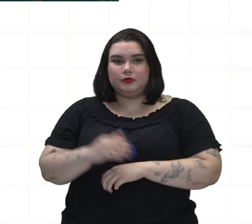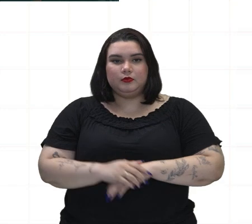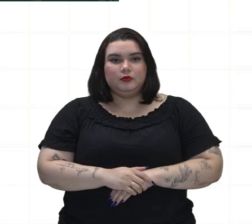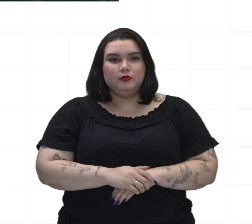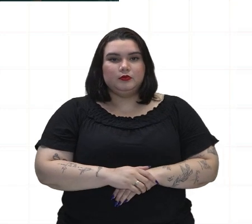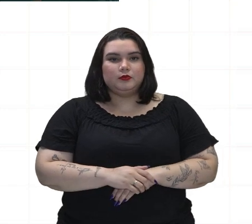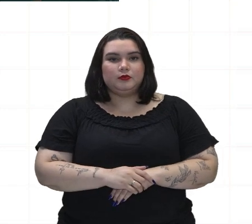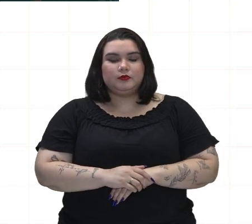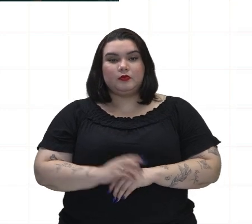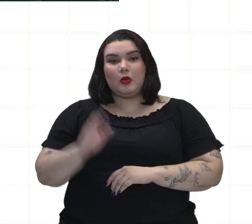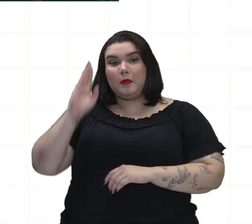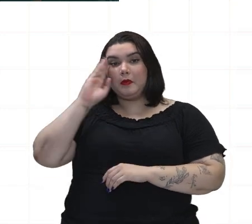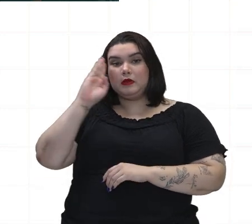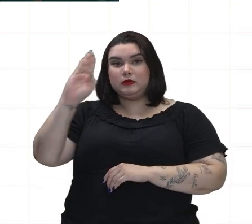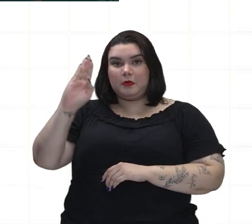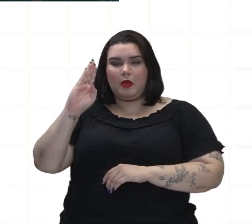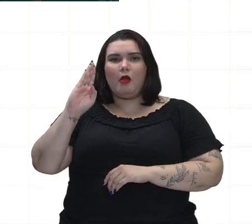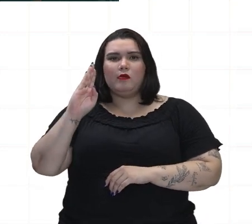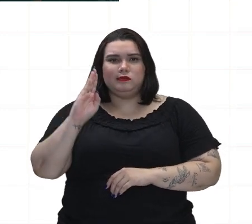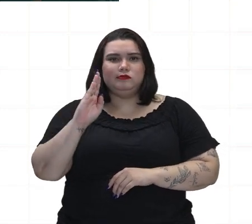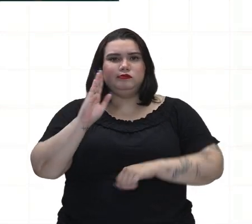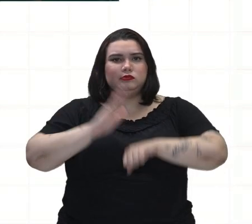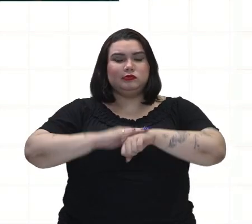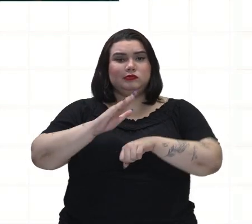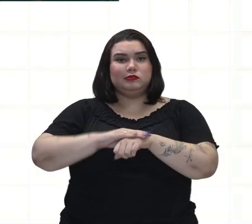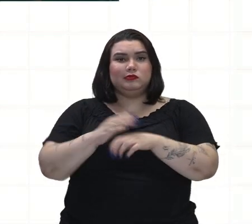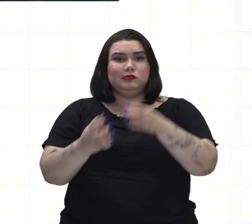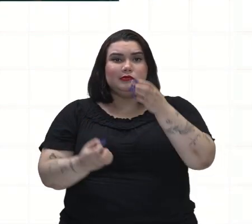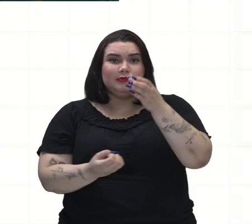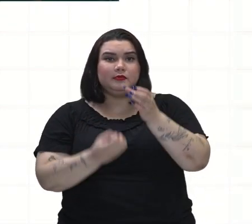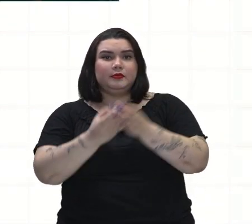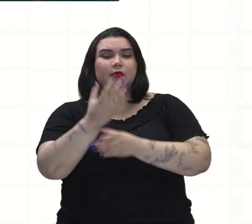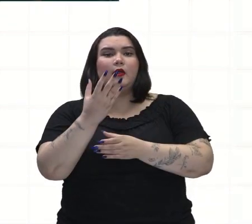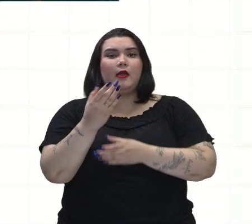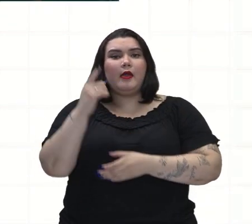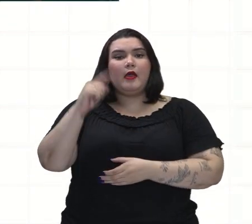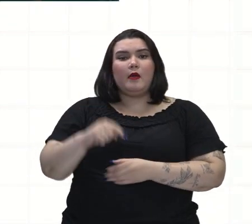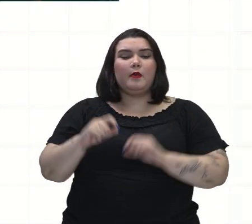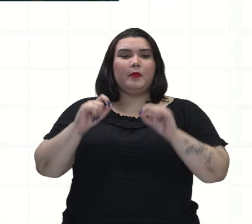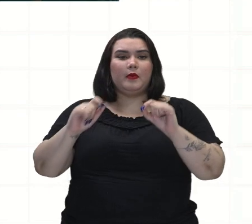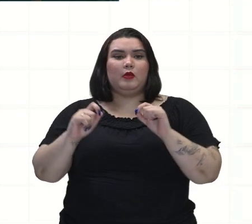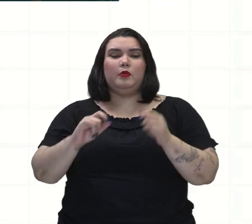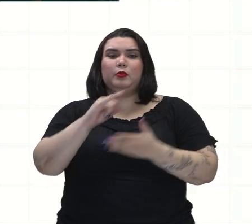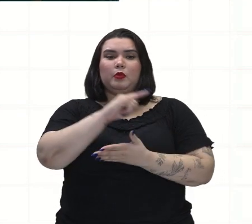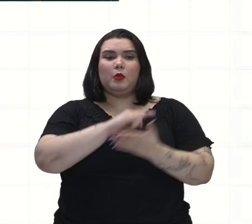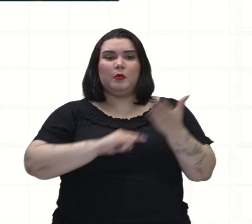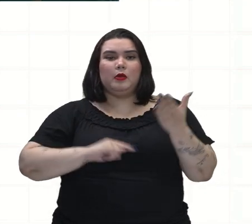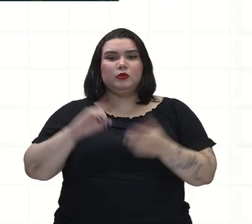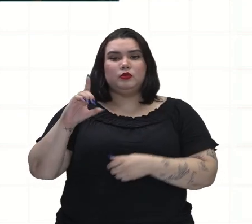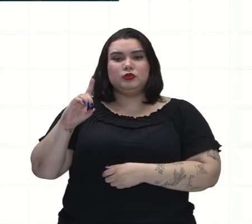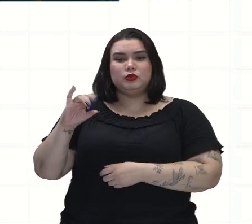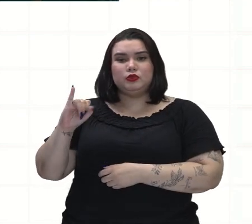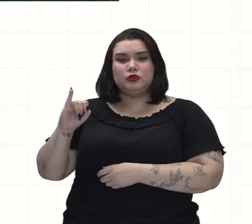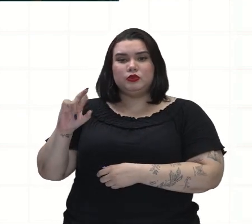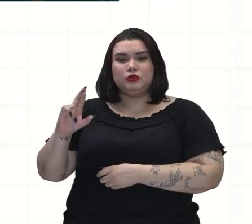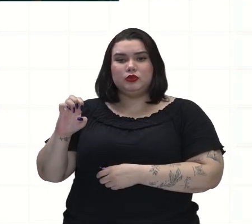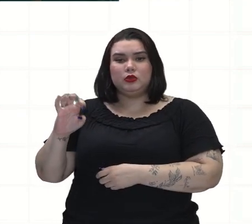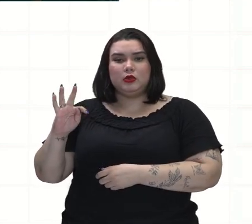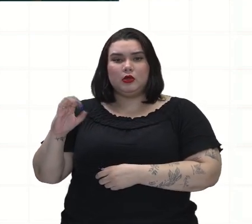Uma das principais iniciativas do Pombal foi a criação do Diretório dos Índios, em